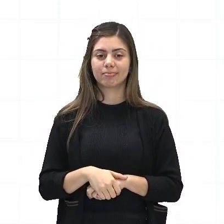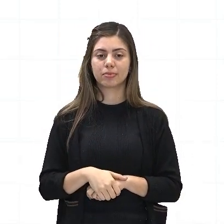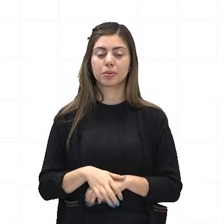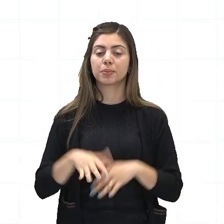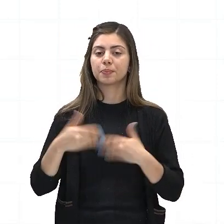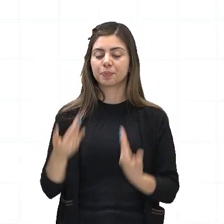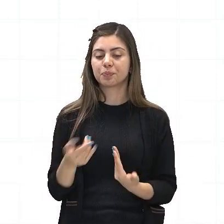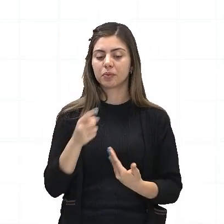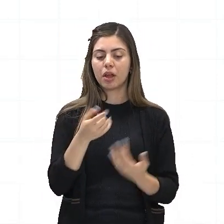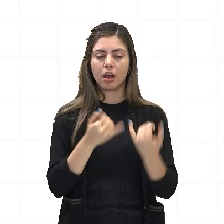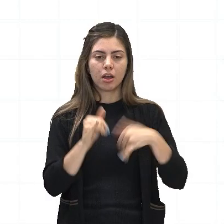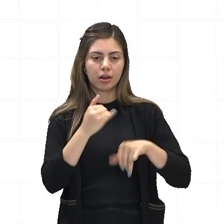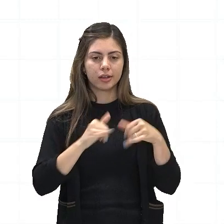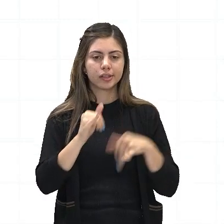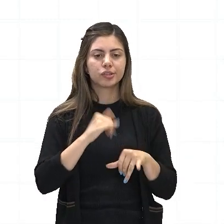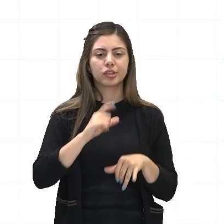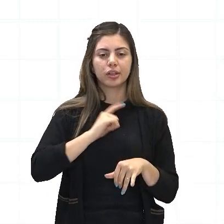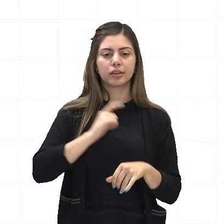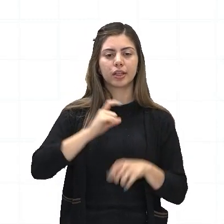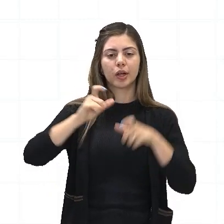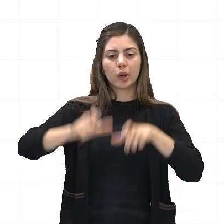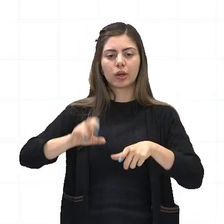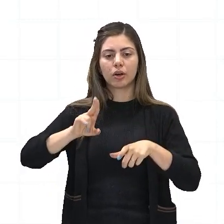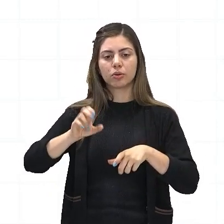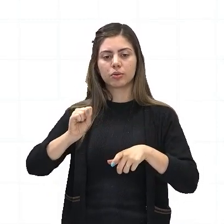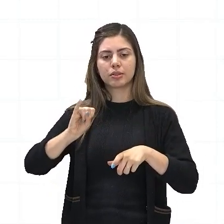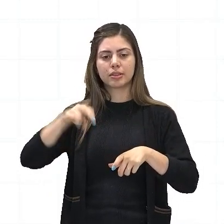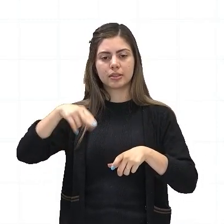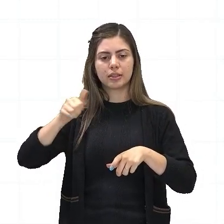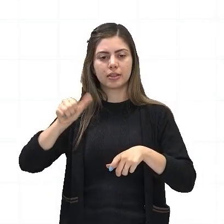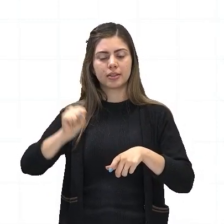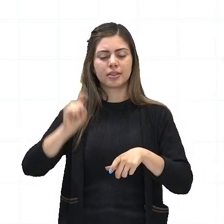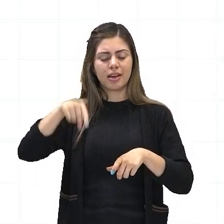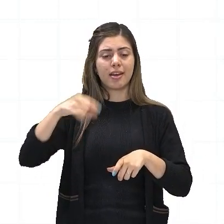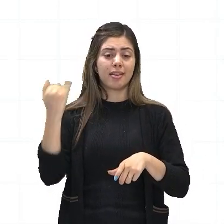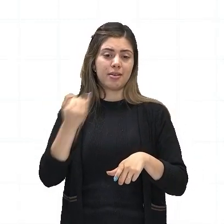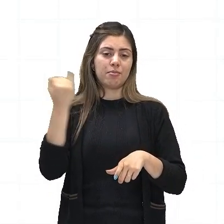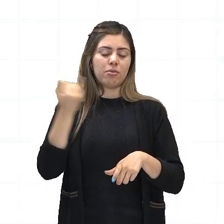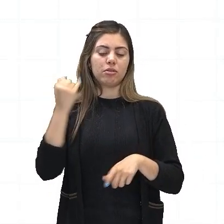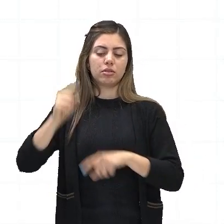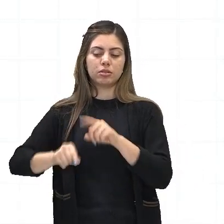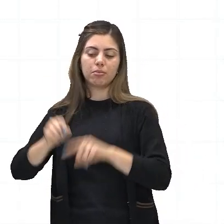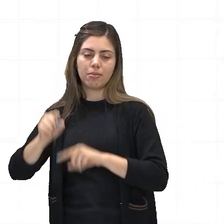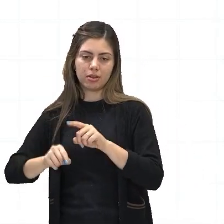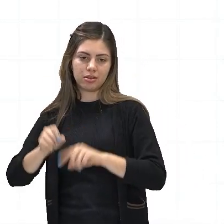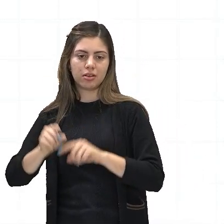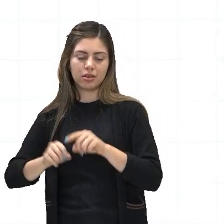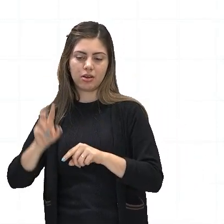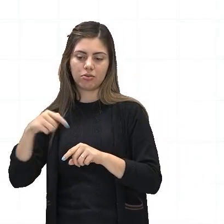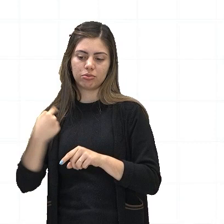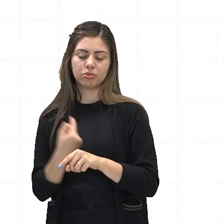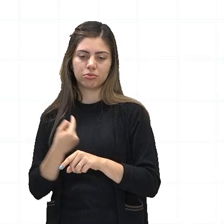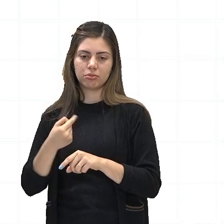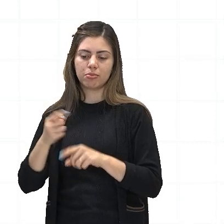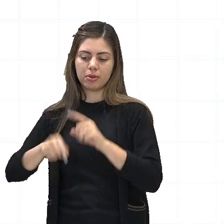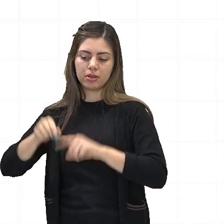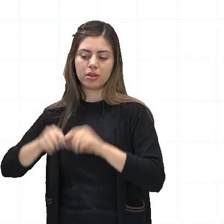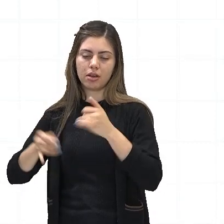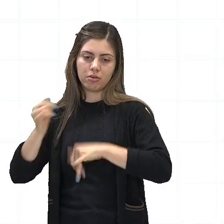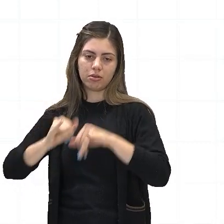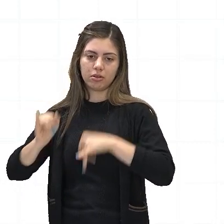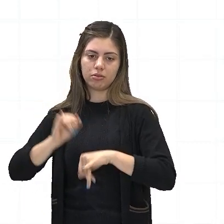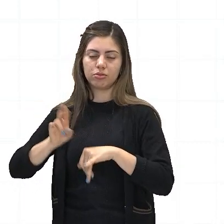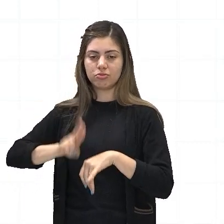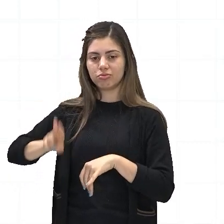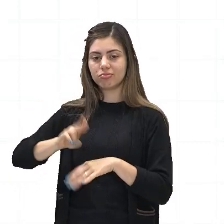elétrica gerada nas usinas, ela é muito importante para o funcionamento dos aparelhos eletrônicos de nossa casa. Então, como a gente já